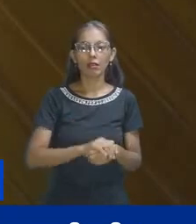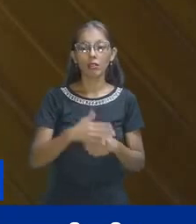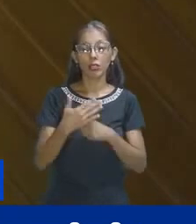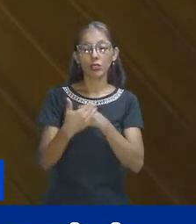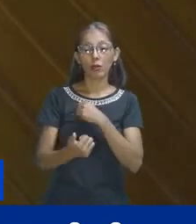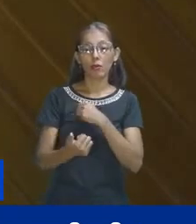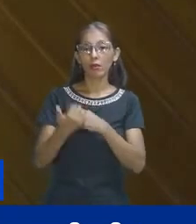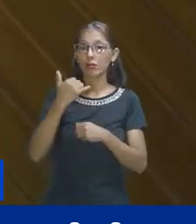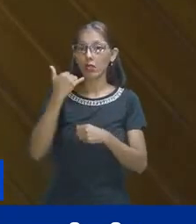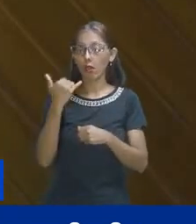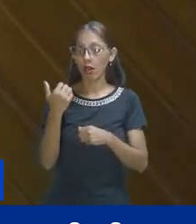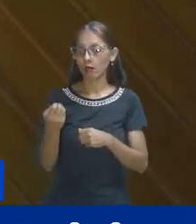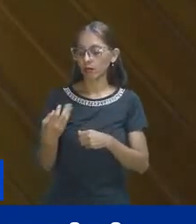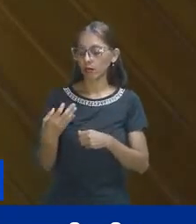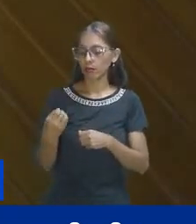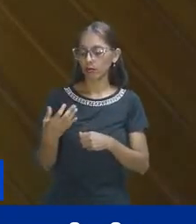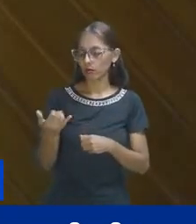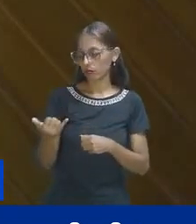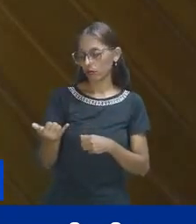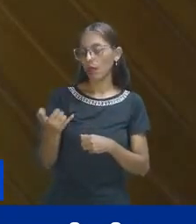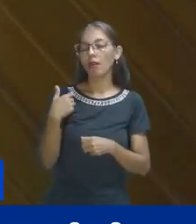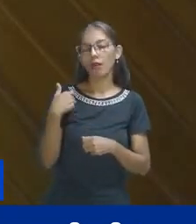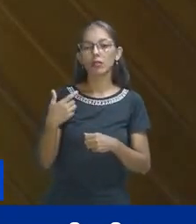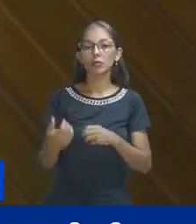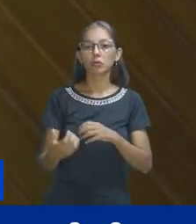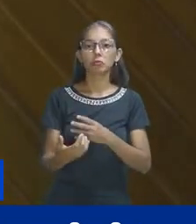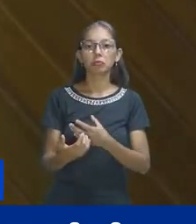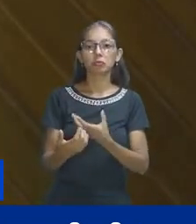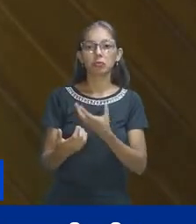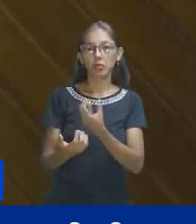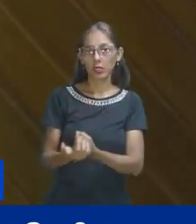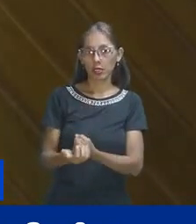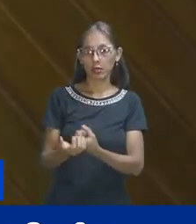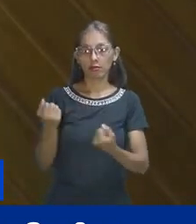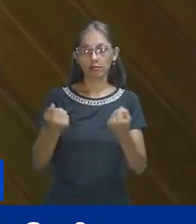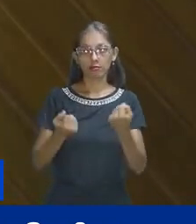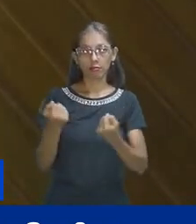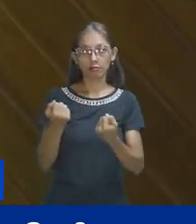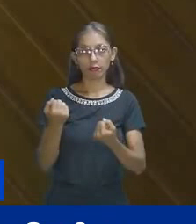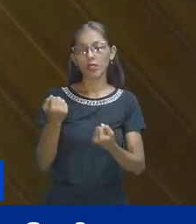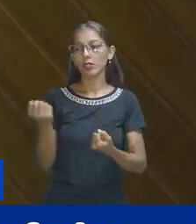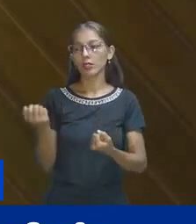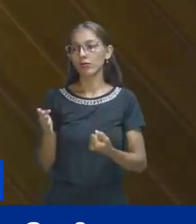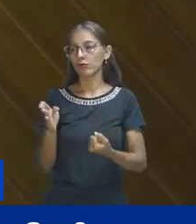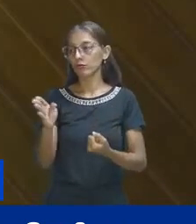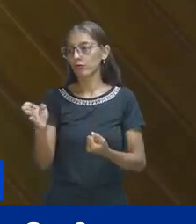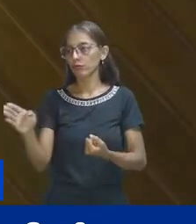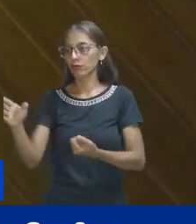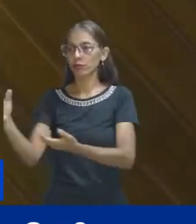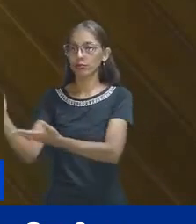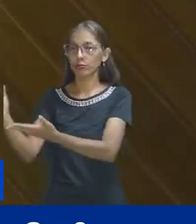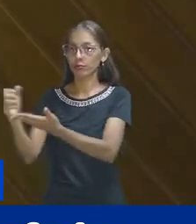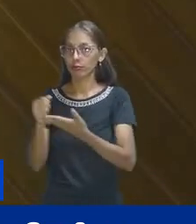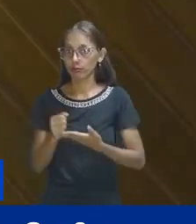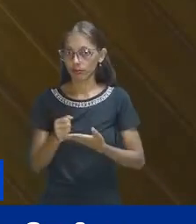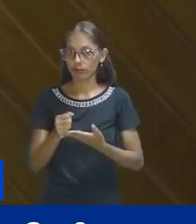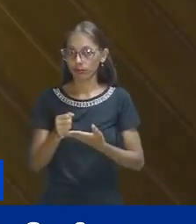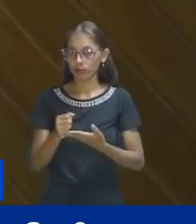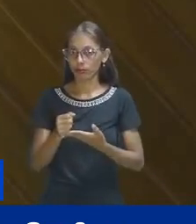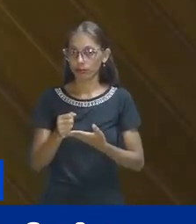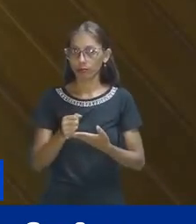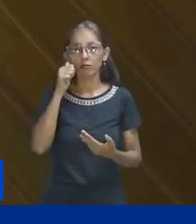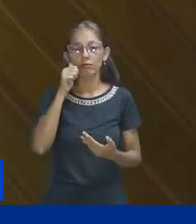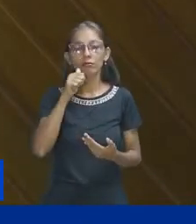Foi pegar a dona Maria Ramos, lá no local, pegou também a cunhada da dona Maria Ramos, que é a dona Keila, que mora